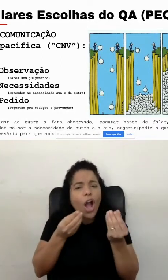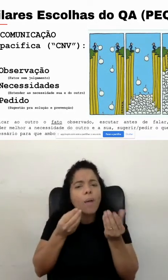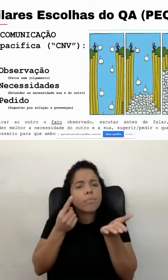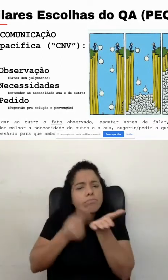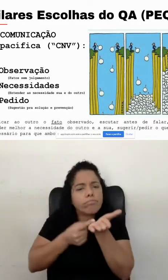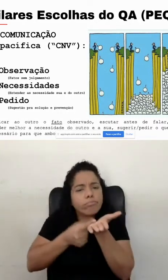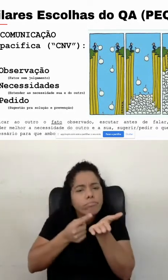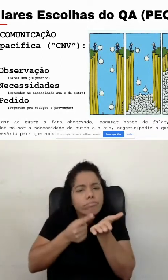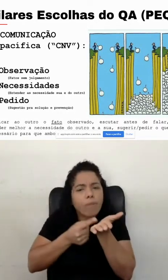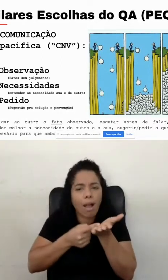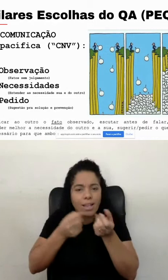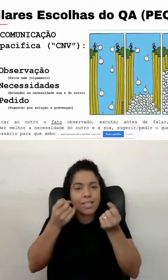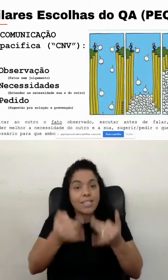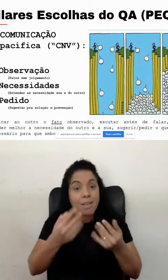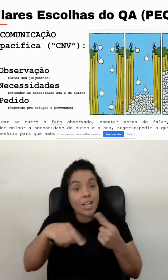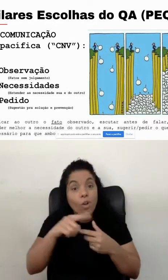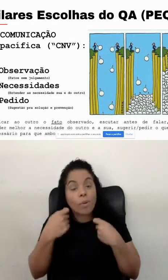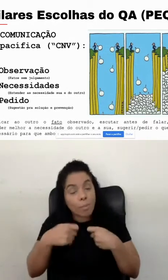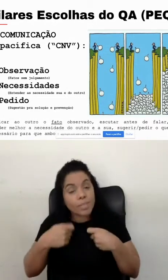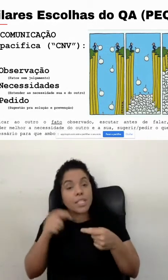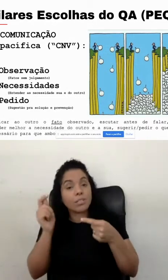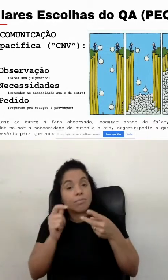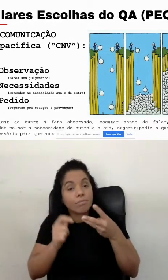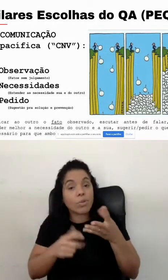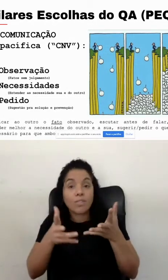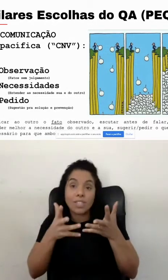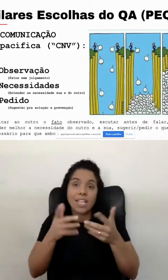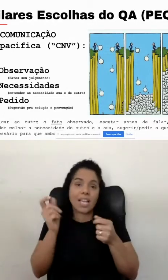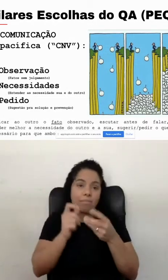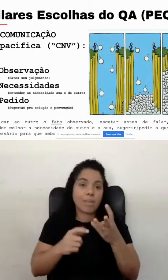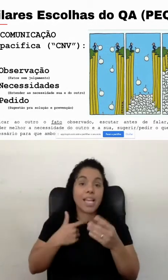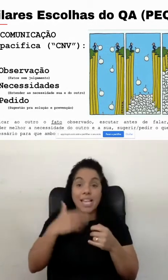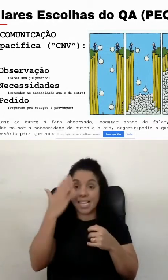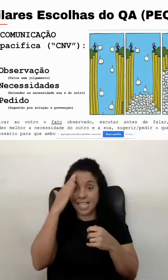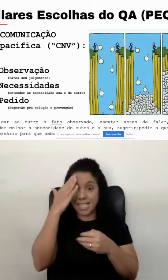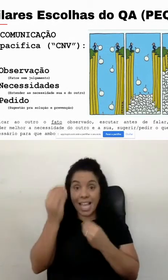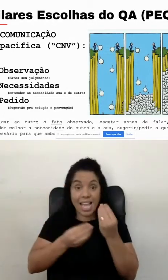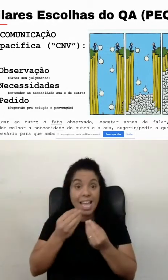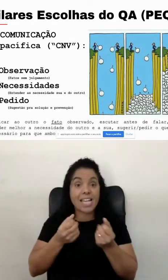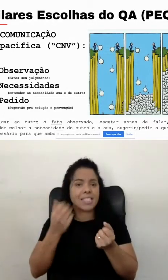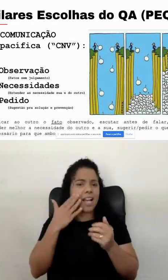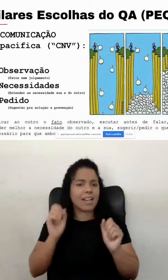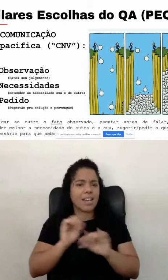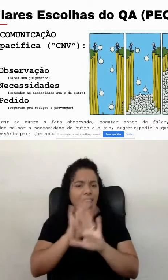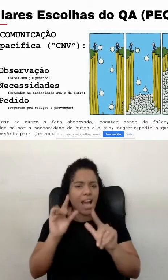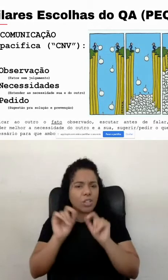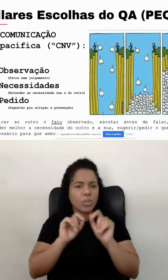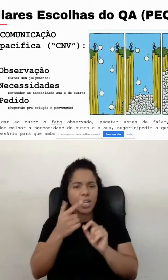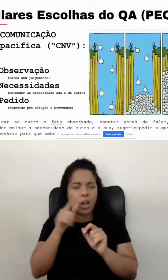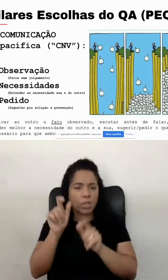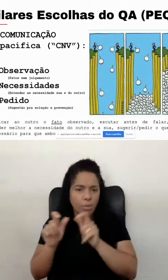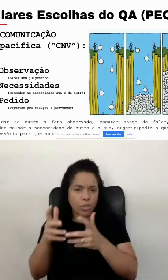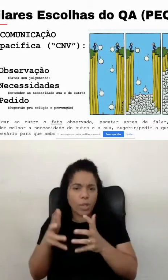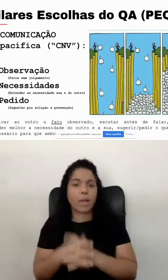acordo, seja claro no que você precisa, ou o que você quer, e também entenda com clareza o que a outra pessoa